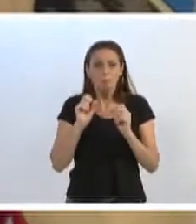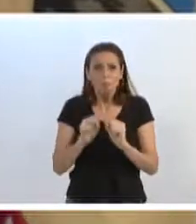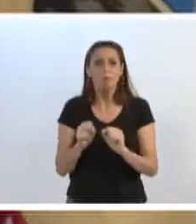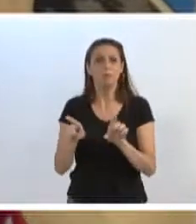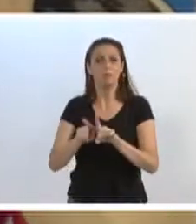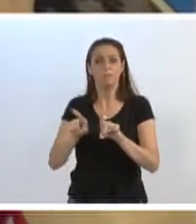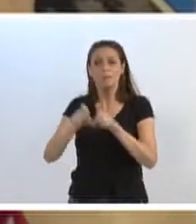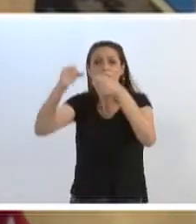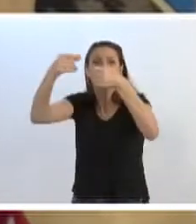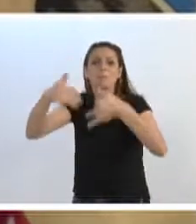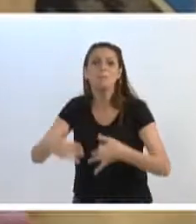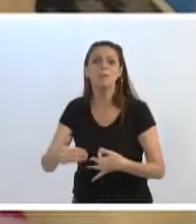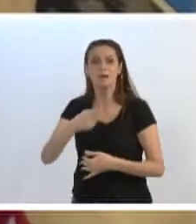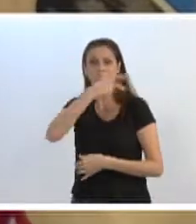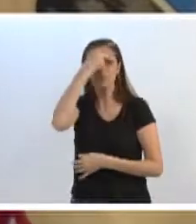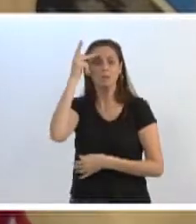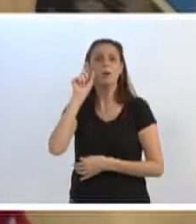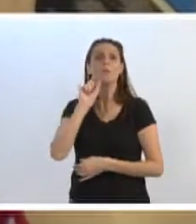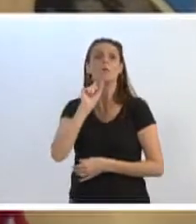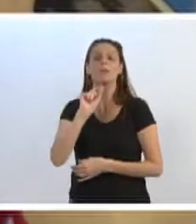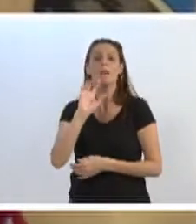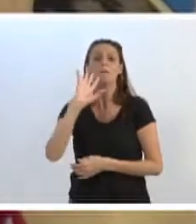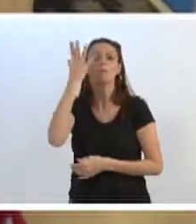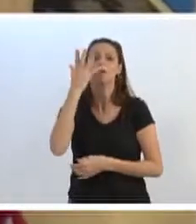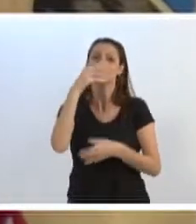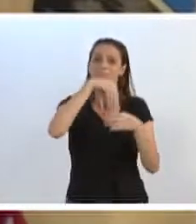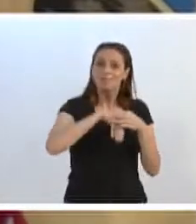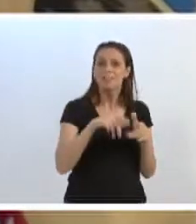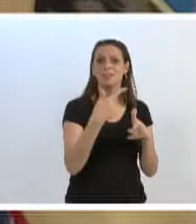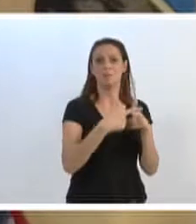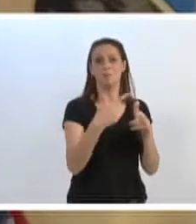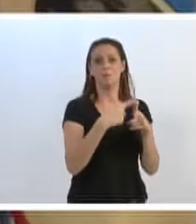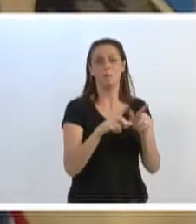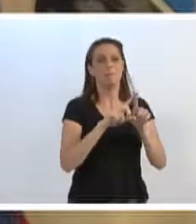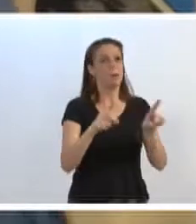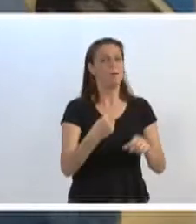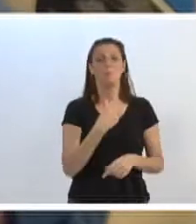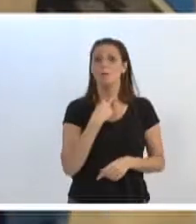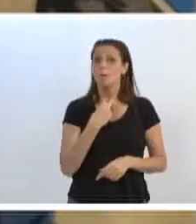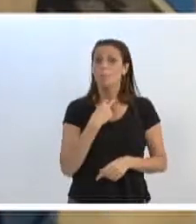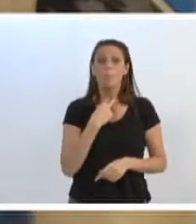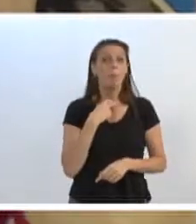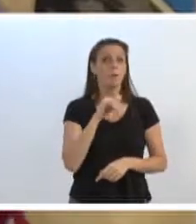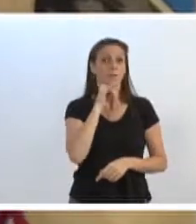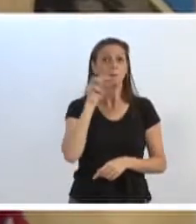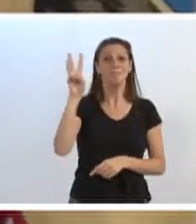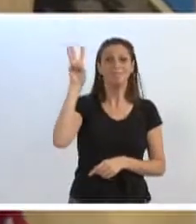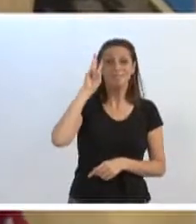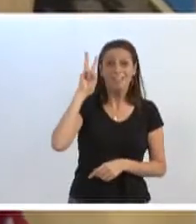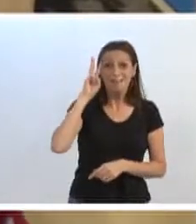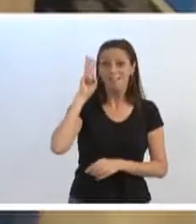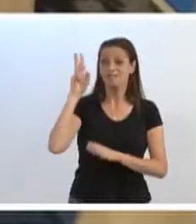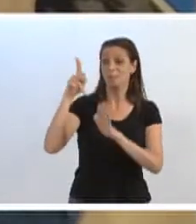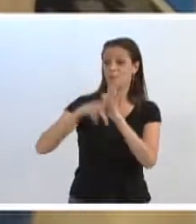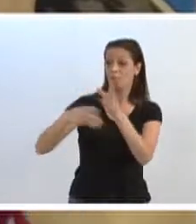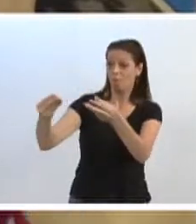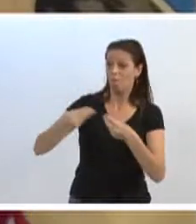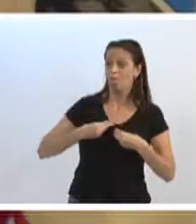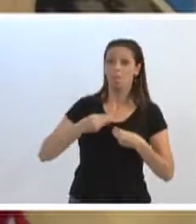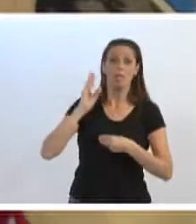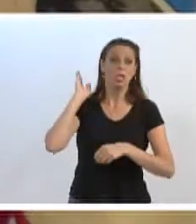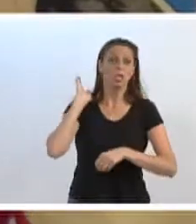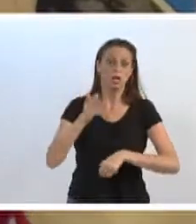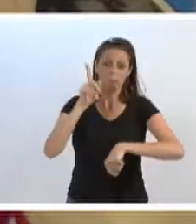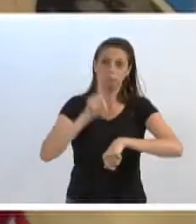as dificuldades que tem. Acho que são debates que são necessários, mas não pode entrar numa terça, não pode, na verdade, colocar uma votação aqui, goela